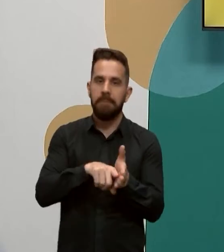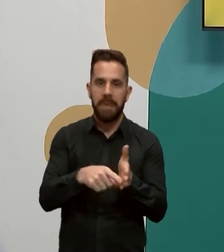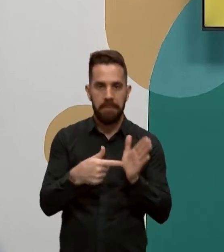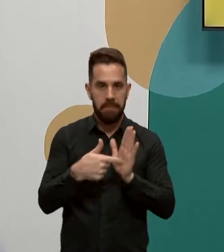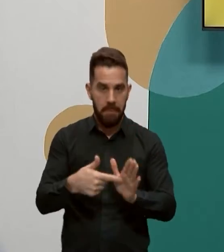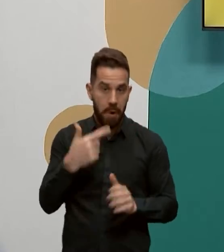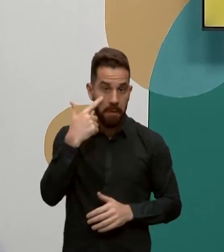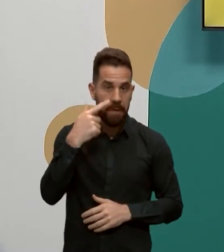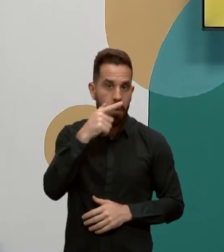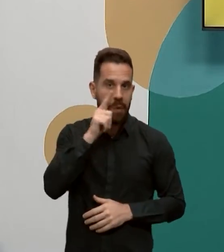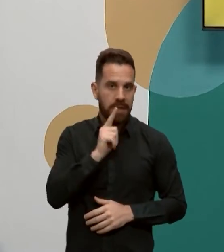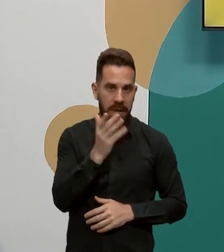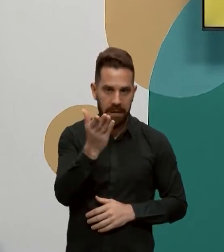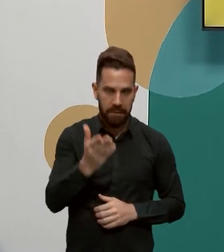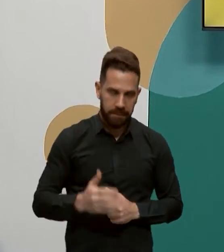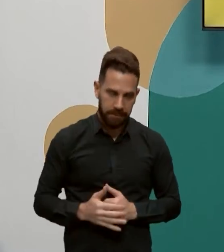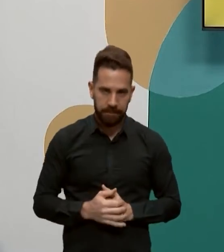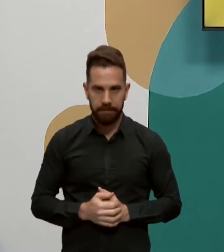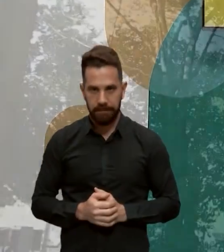Soares.